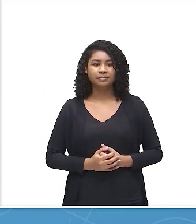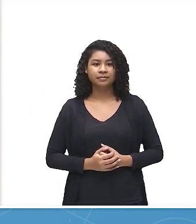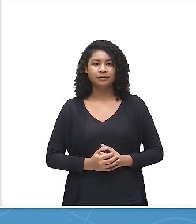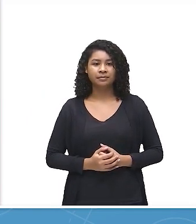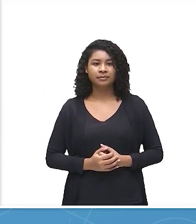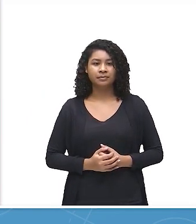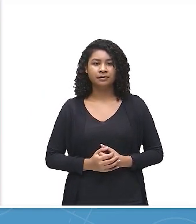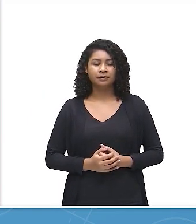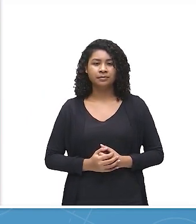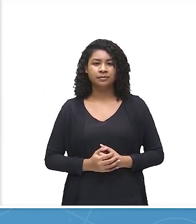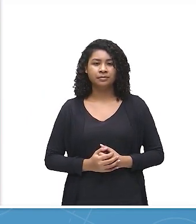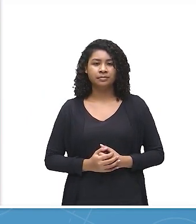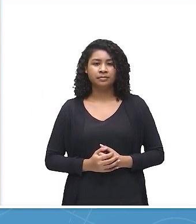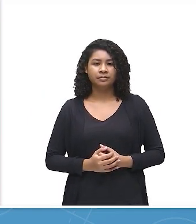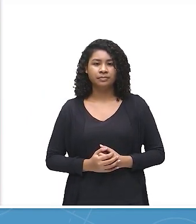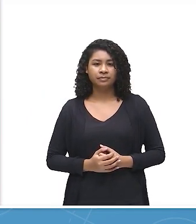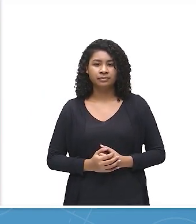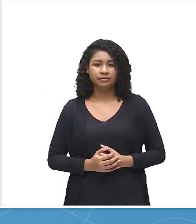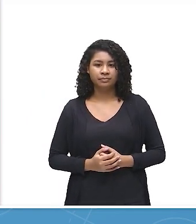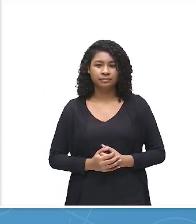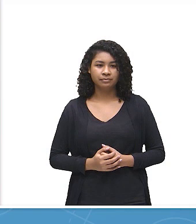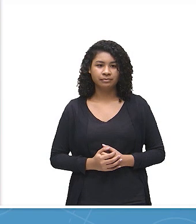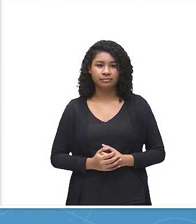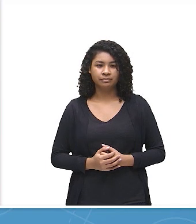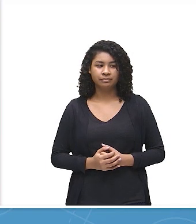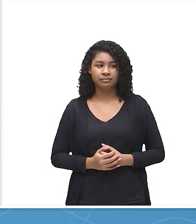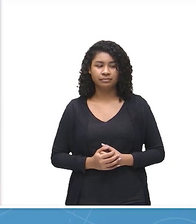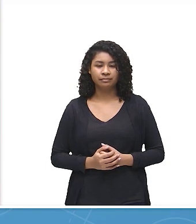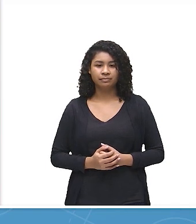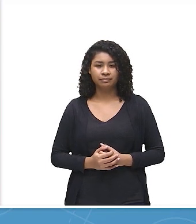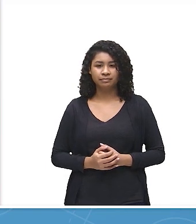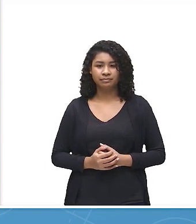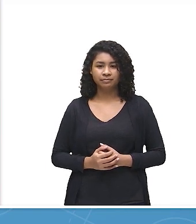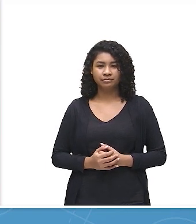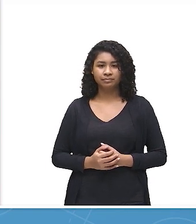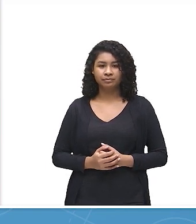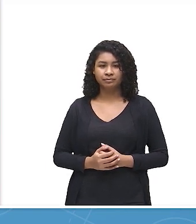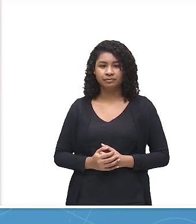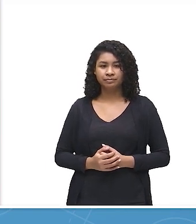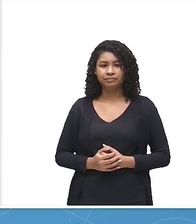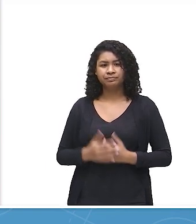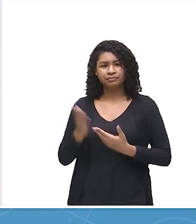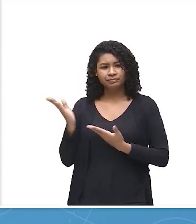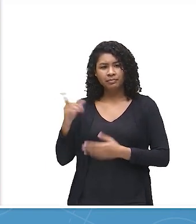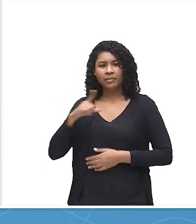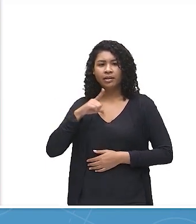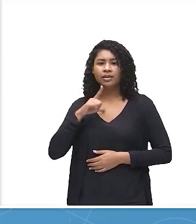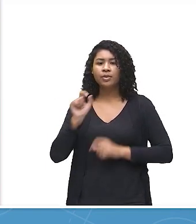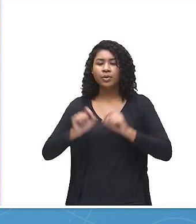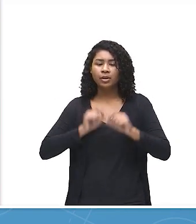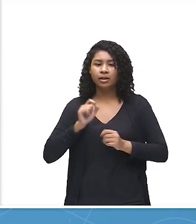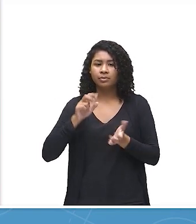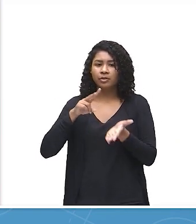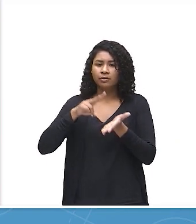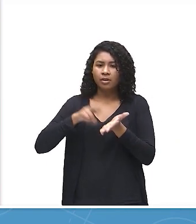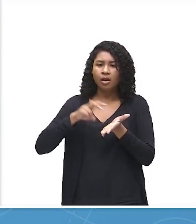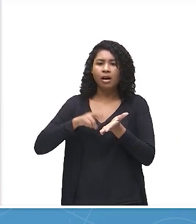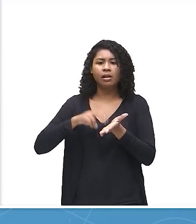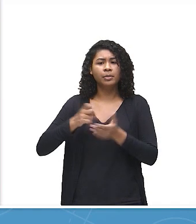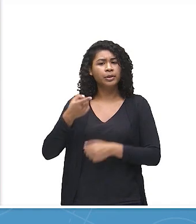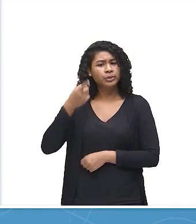bem nessa, né? Todo mundo que participou aqui no chat acertou. Congratulations! E eu vou para